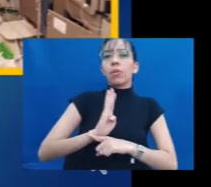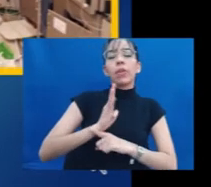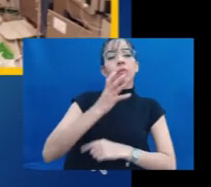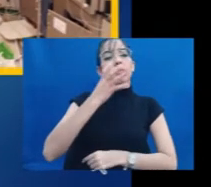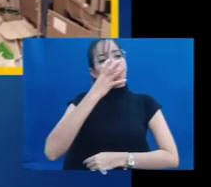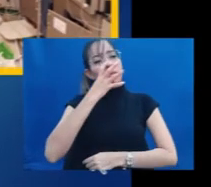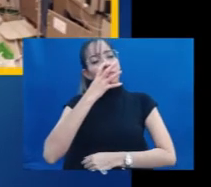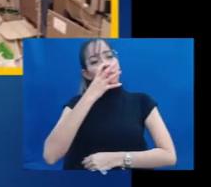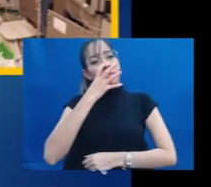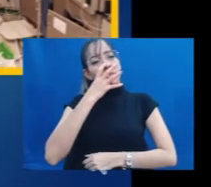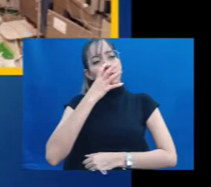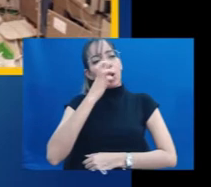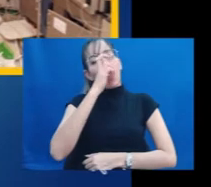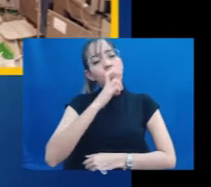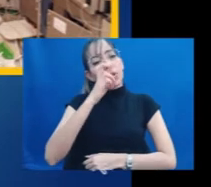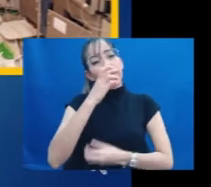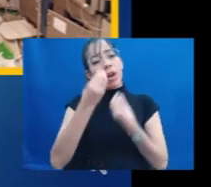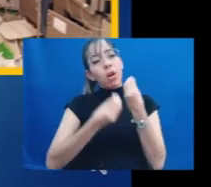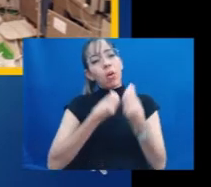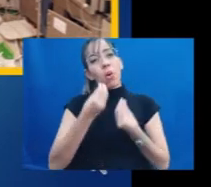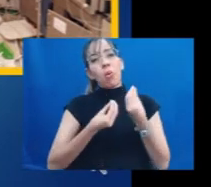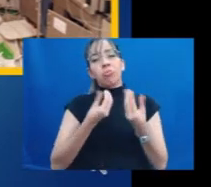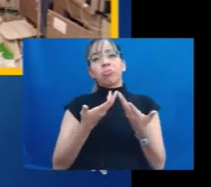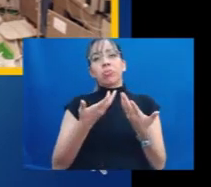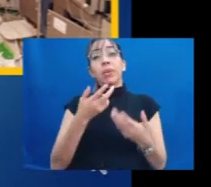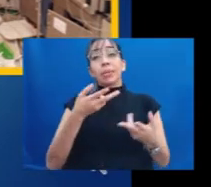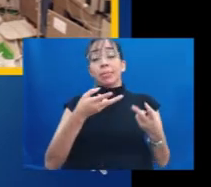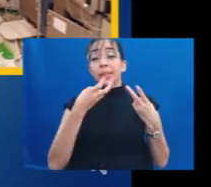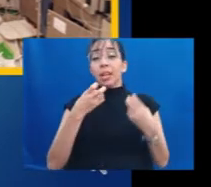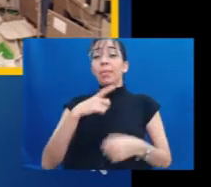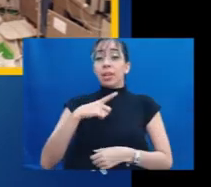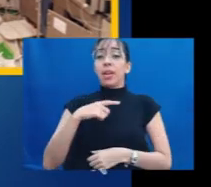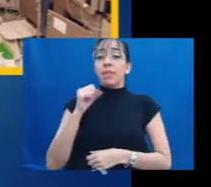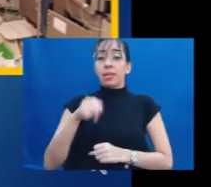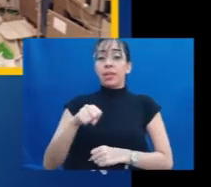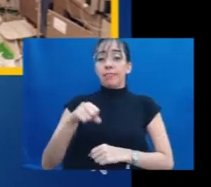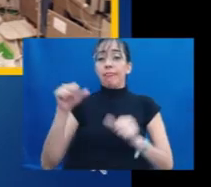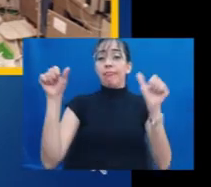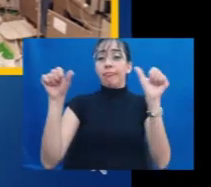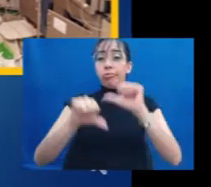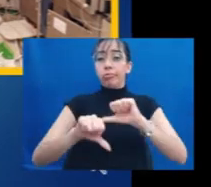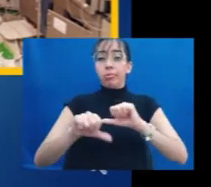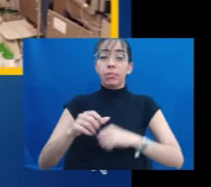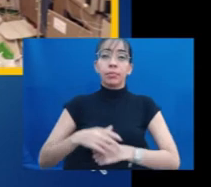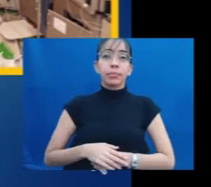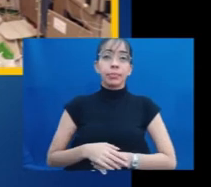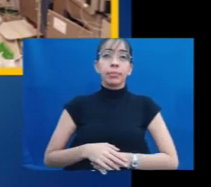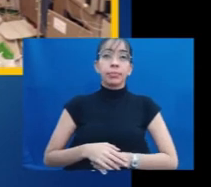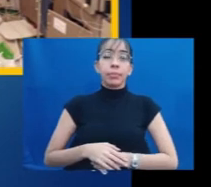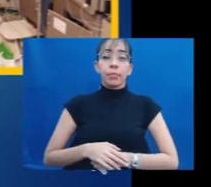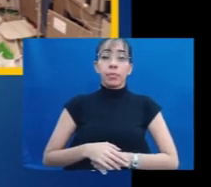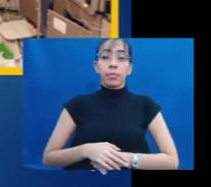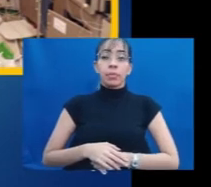atenta, mas com certeza não resta a menor dúvida que foi um acidente assim gravíssimo, uma explosão gravíssima que aconteceu nesse